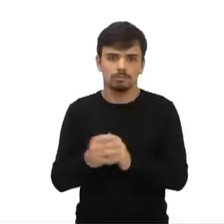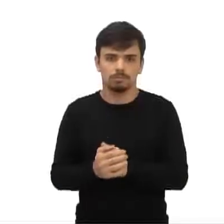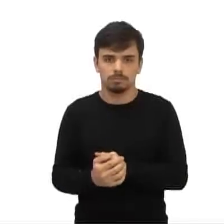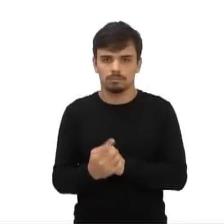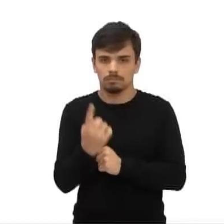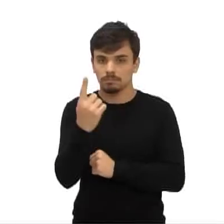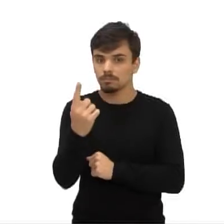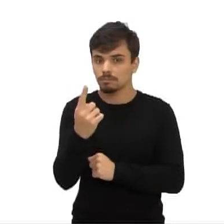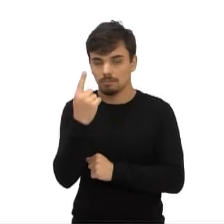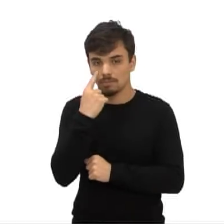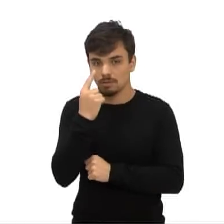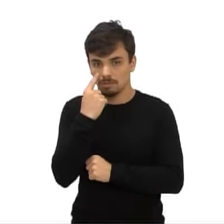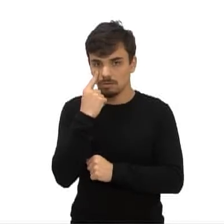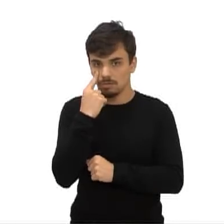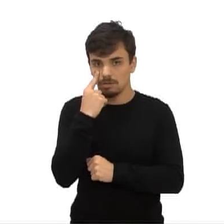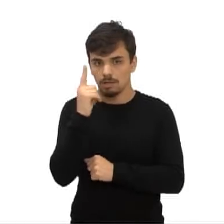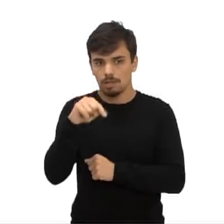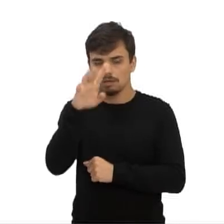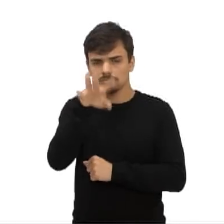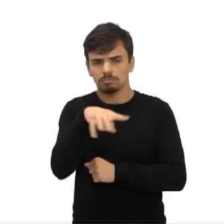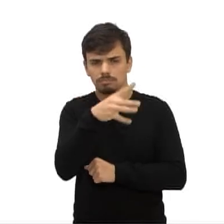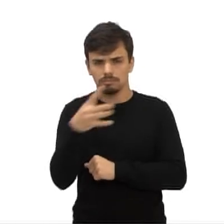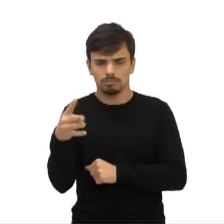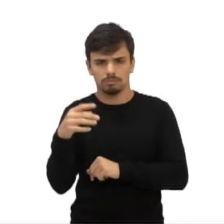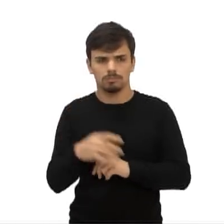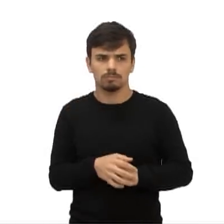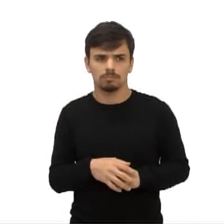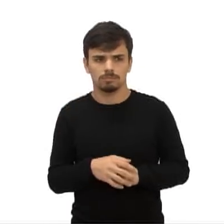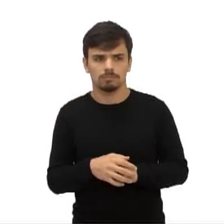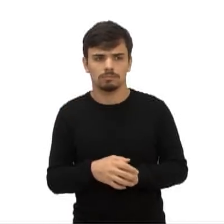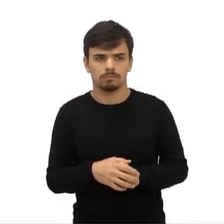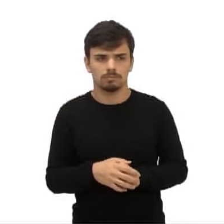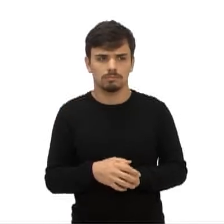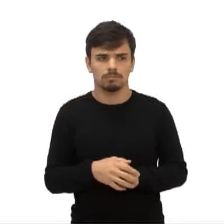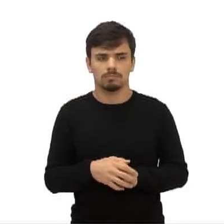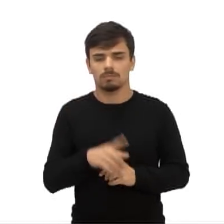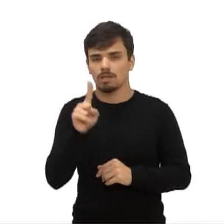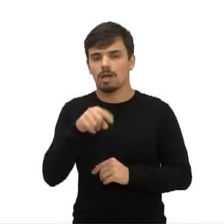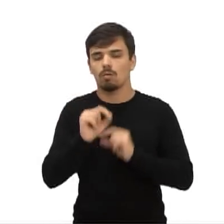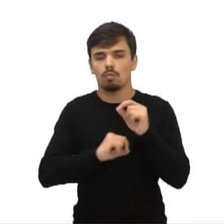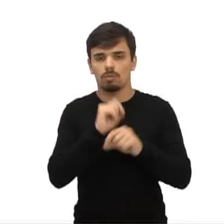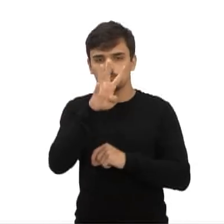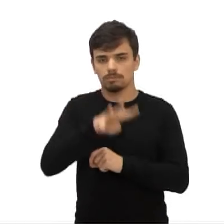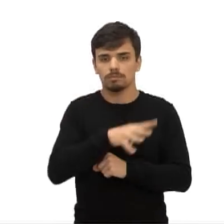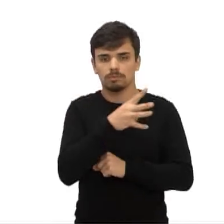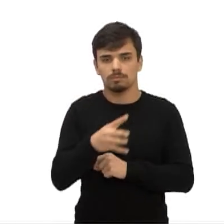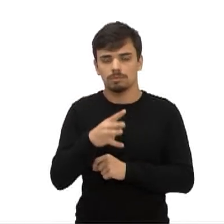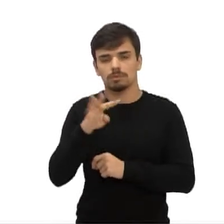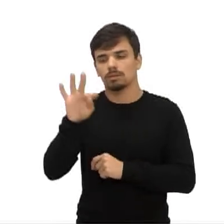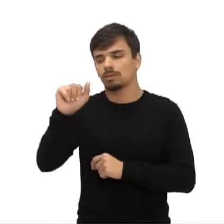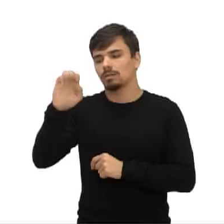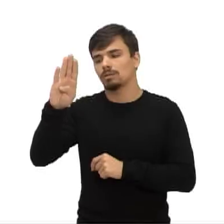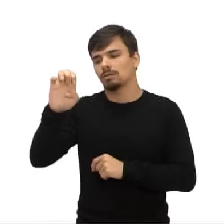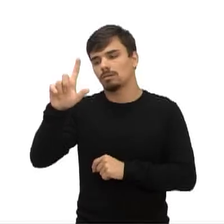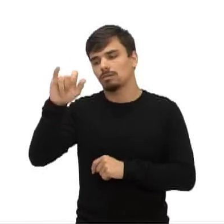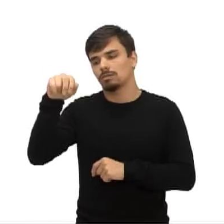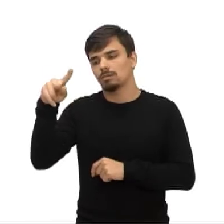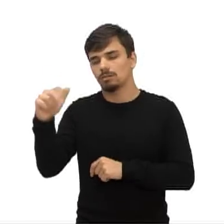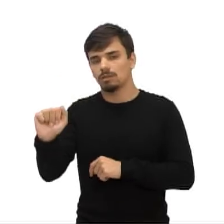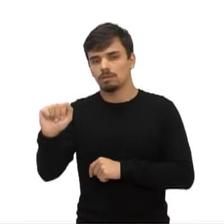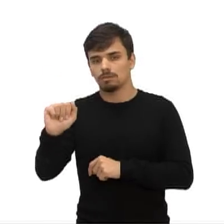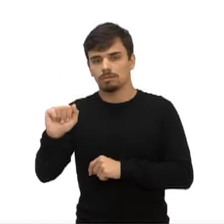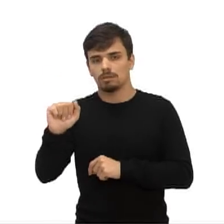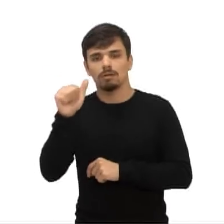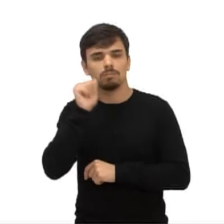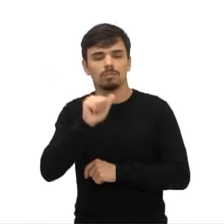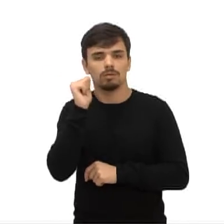Um deles é a tabelinha. A tabelinha nada mais é do que um calendário em que a mulher marca